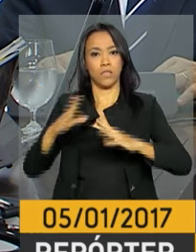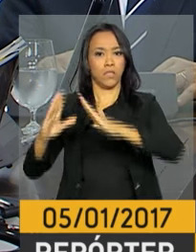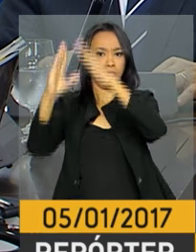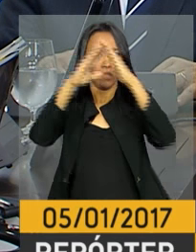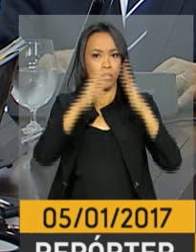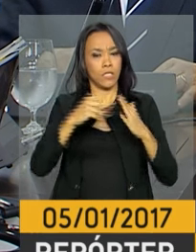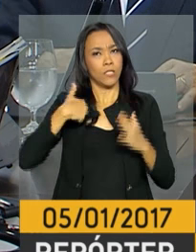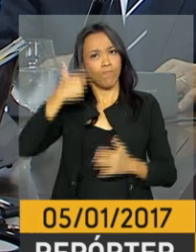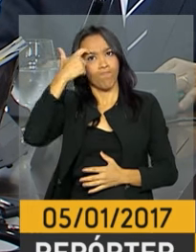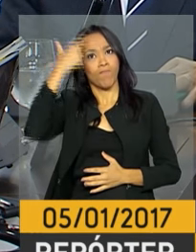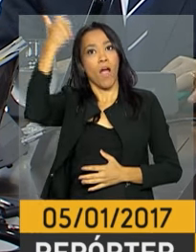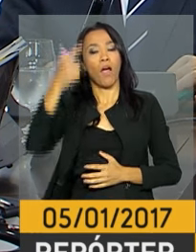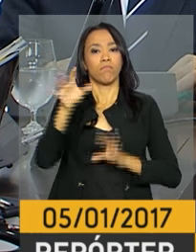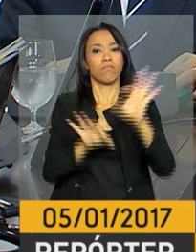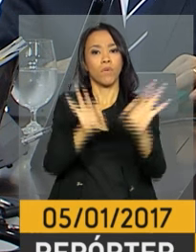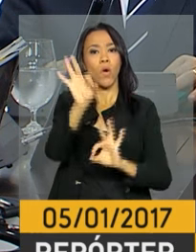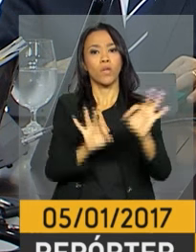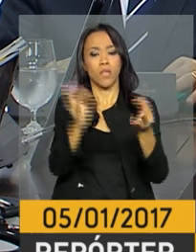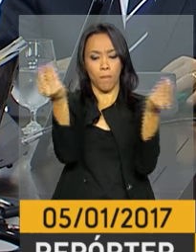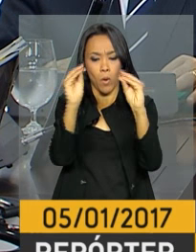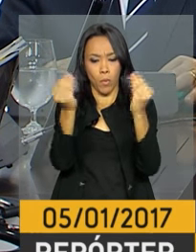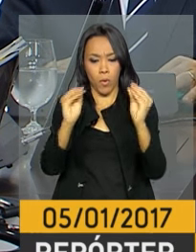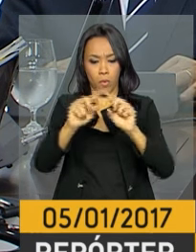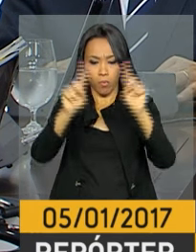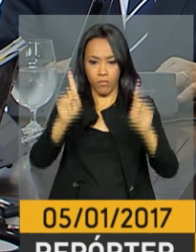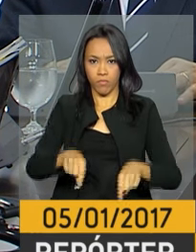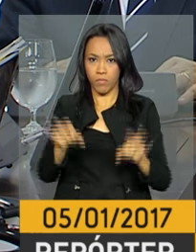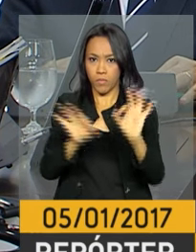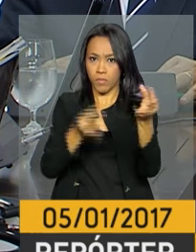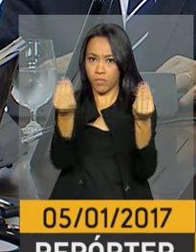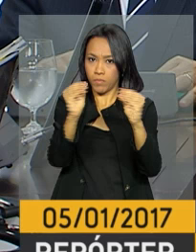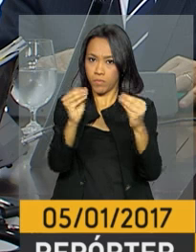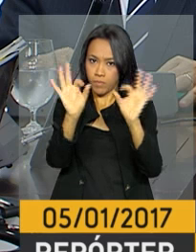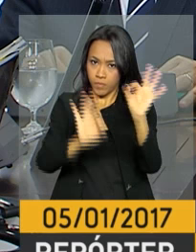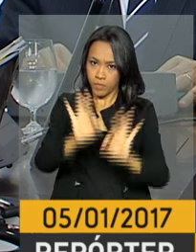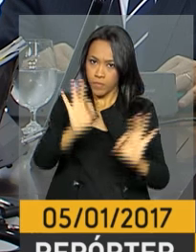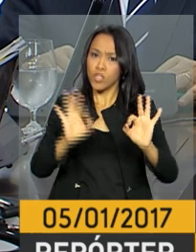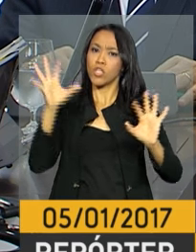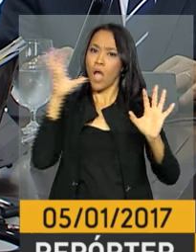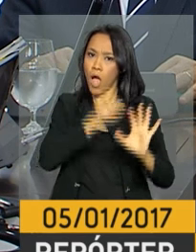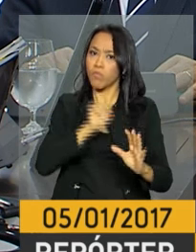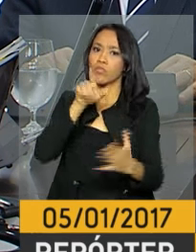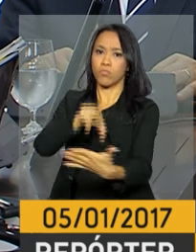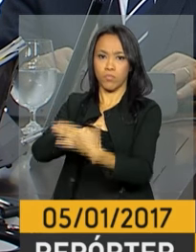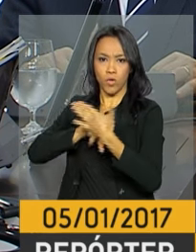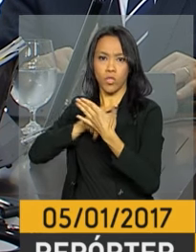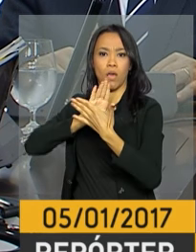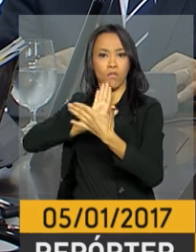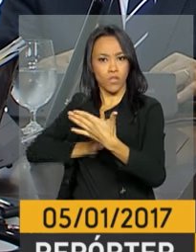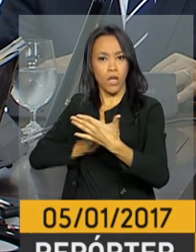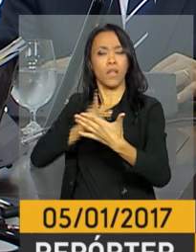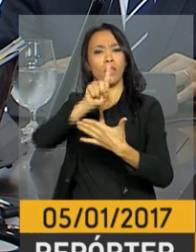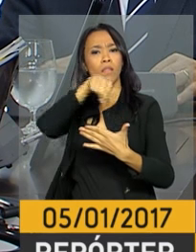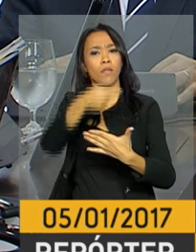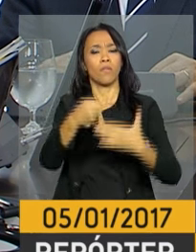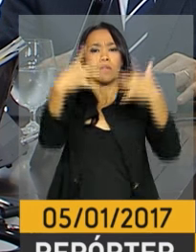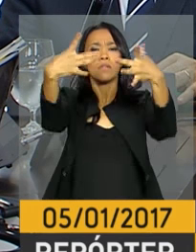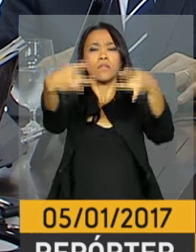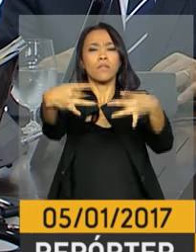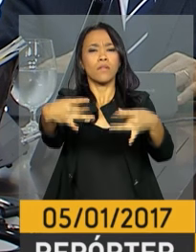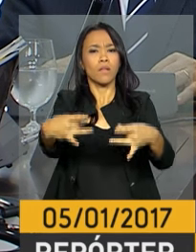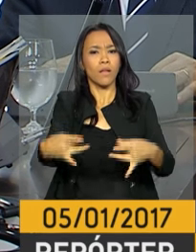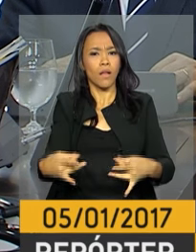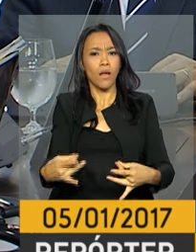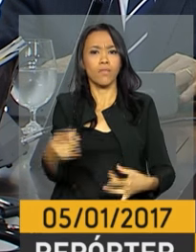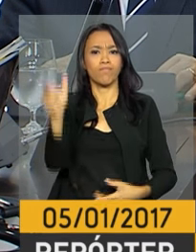plano de segurança pública que já me foi rapidamente apresentado mas que será detalhado pelo